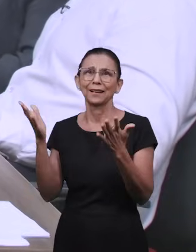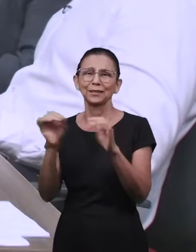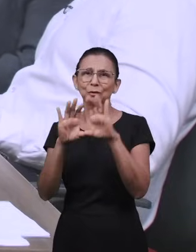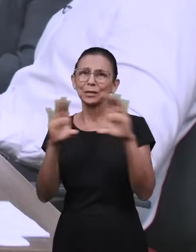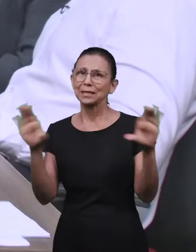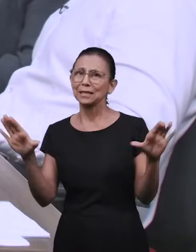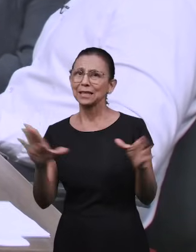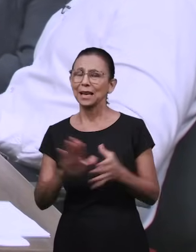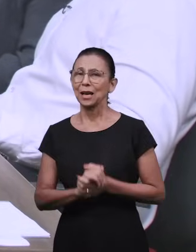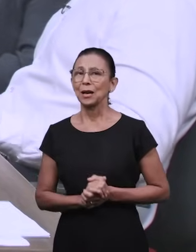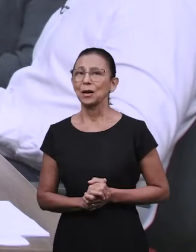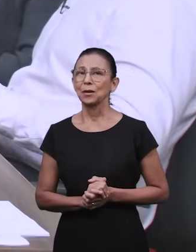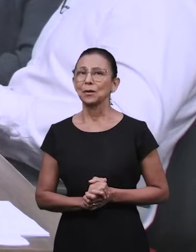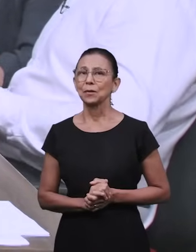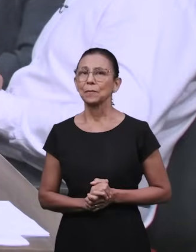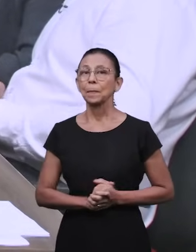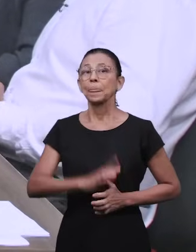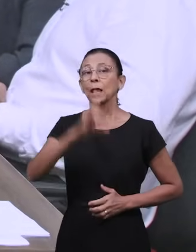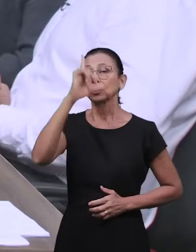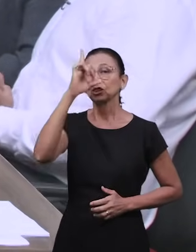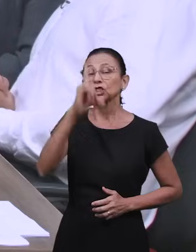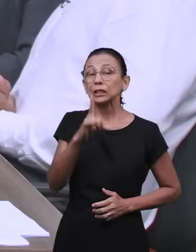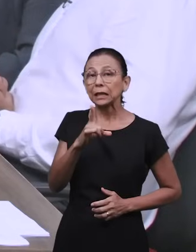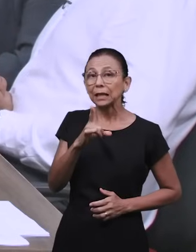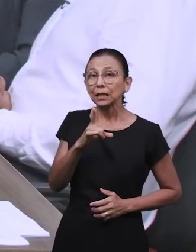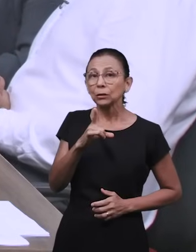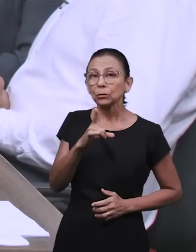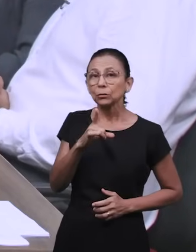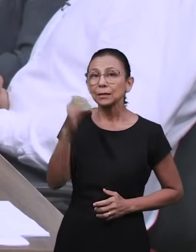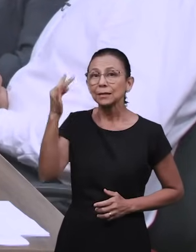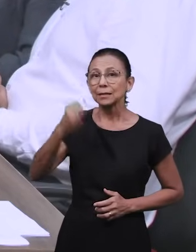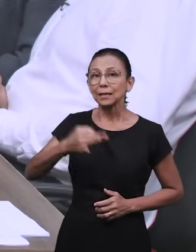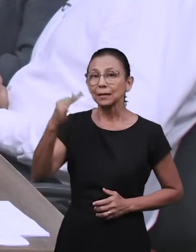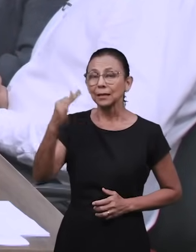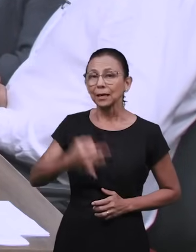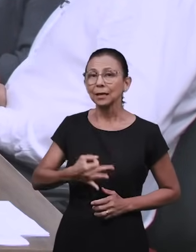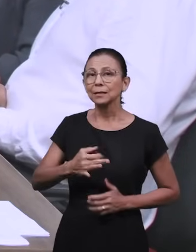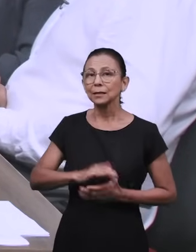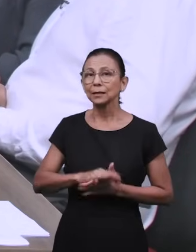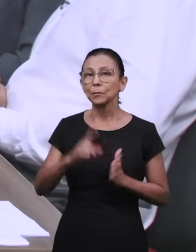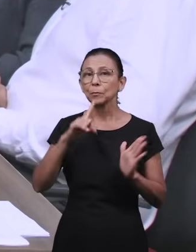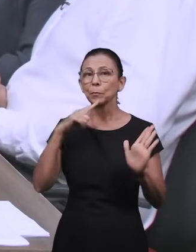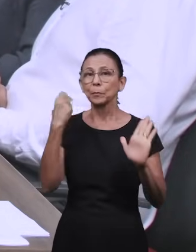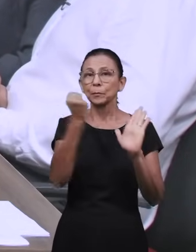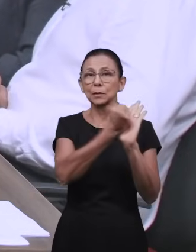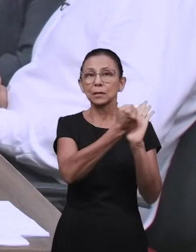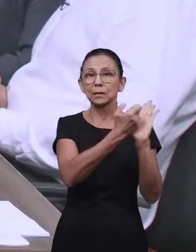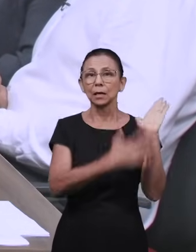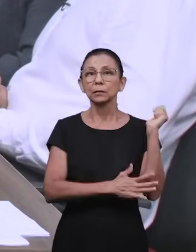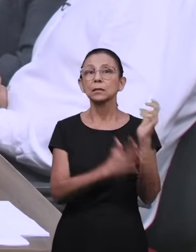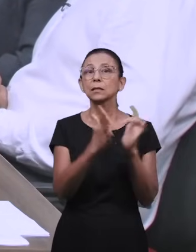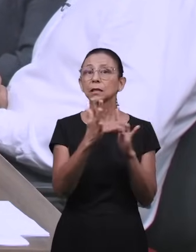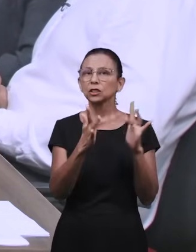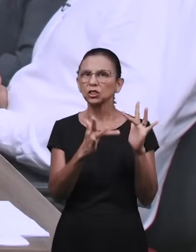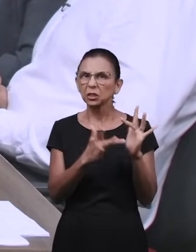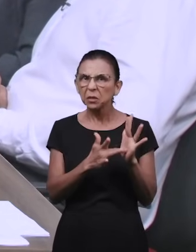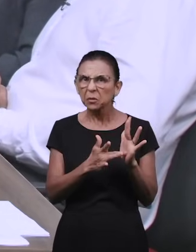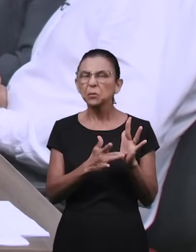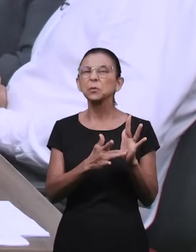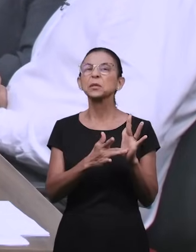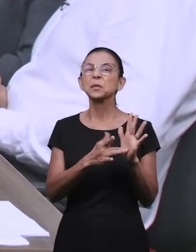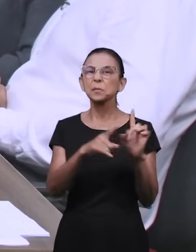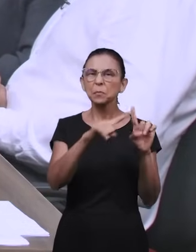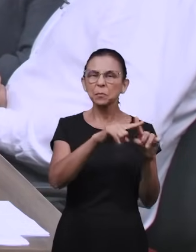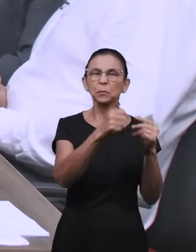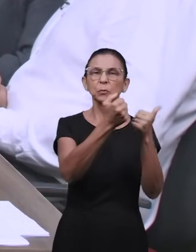O nosso certificado na eternidade é o selo do Espírito Amém. Santo, que é o sangue de Jesus derramado. Glória a Deus. Amém. Esse chega na eternidade, ecoa lá no trono da